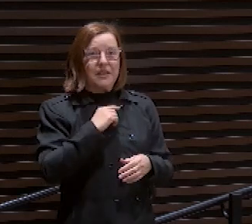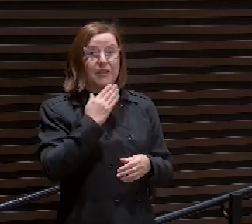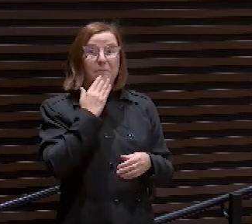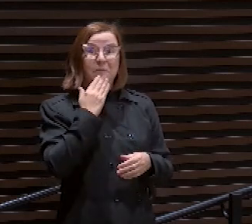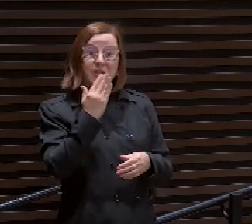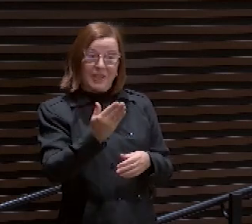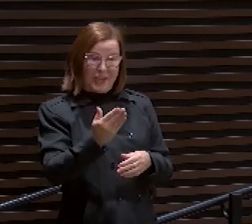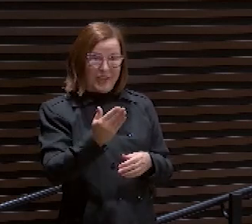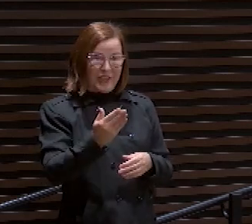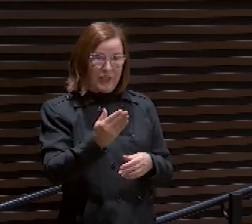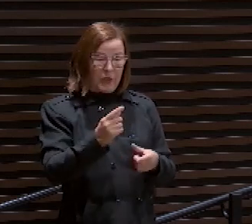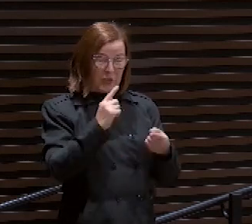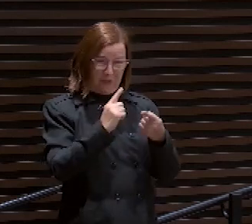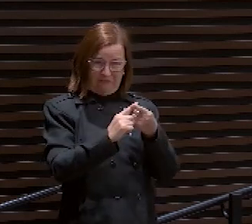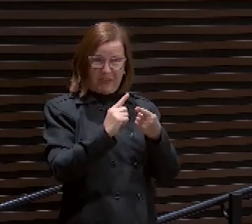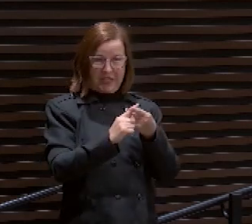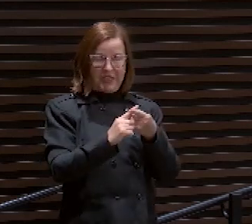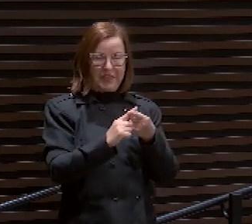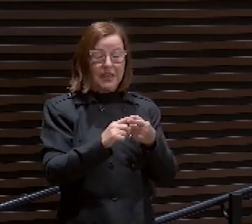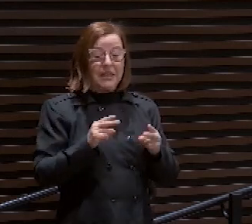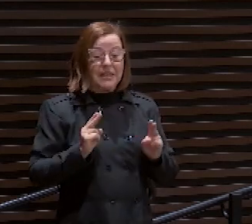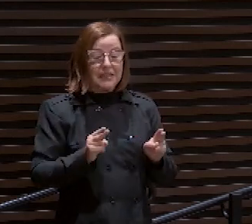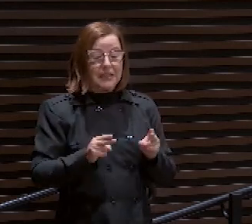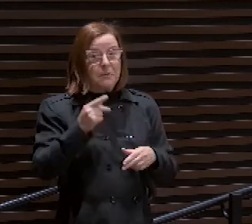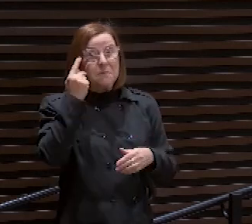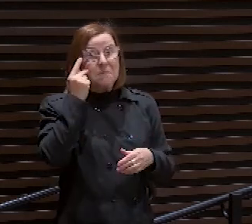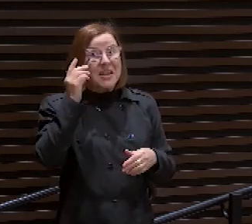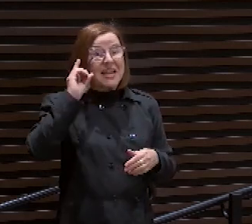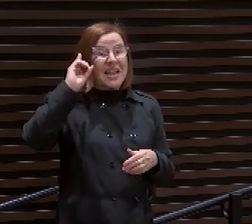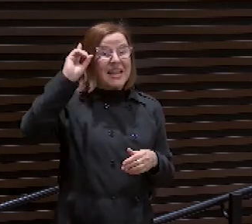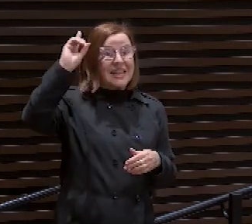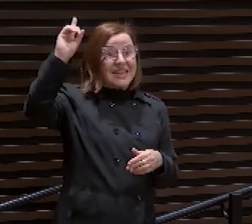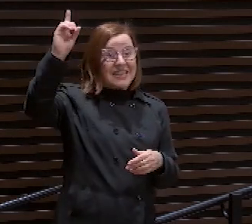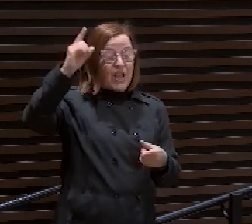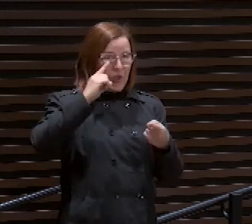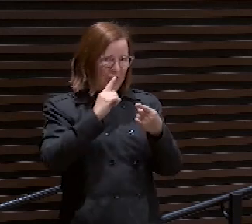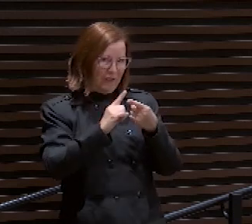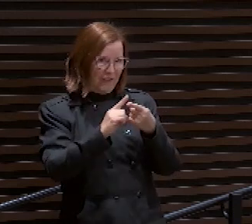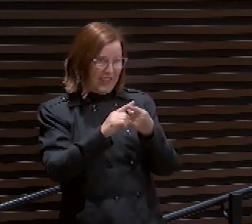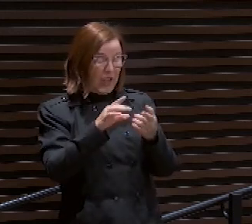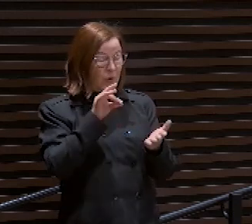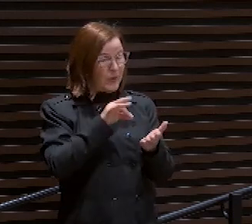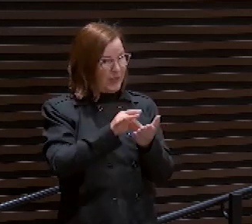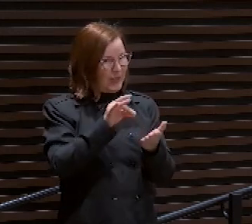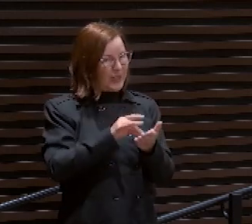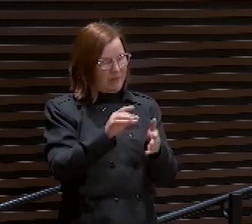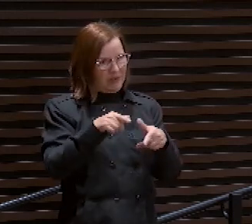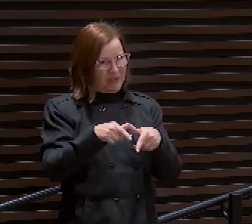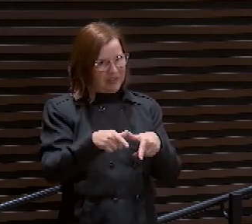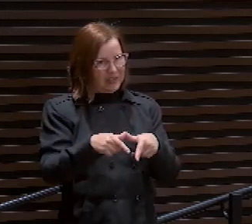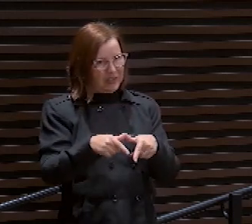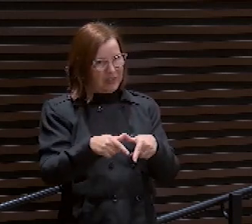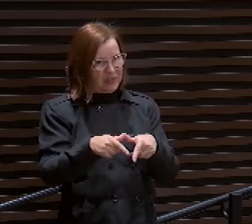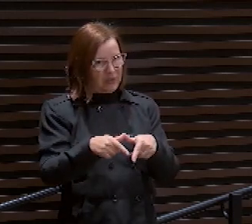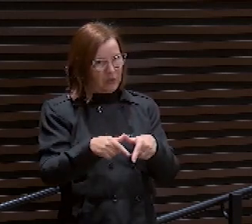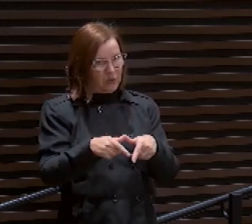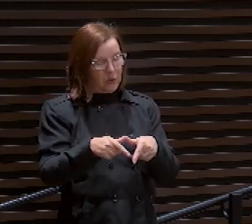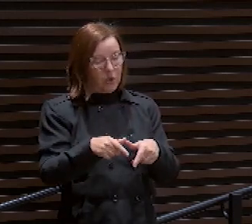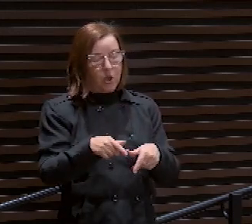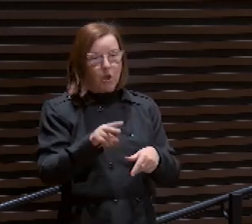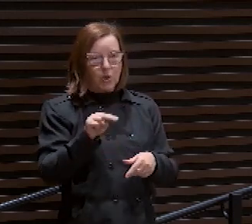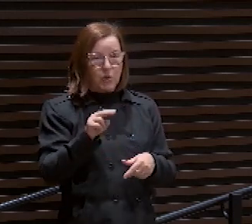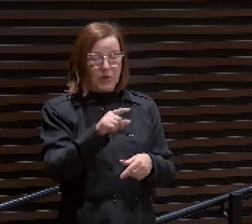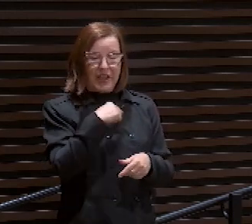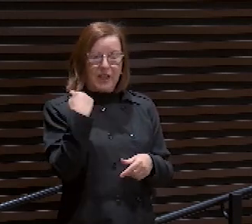Deus vingar os inimigos das guerras contra Israel, e nunca vingança pessoal. A vingança pertence ao Senhor e